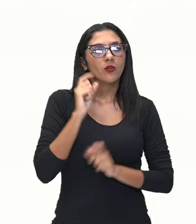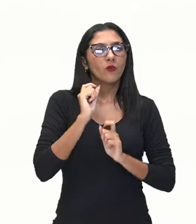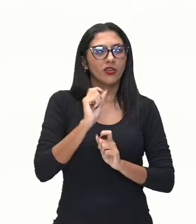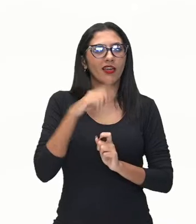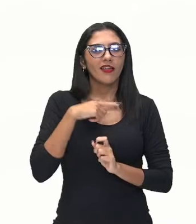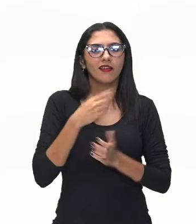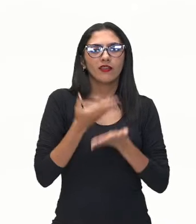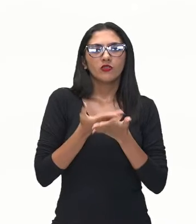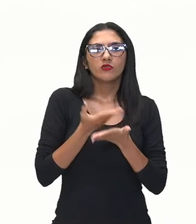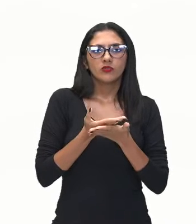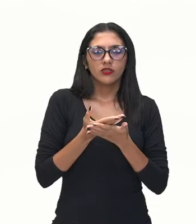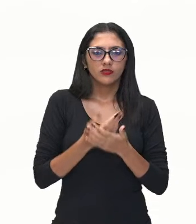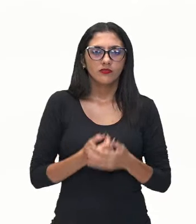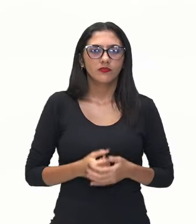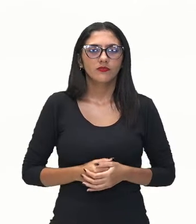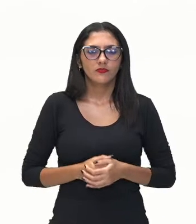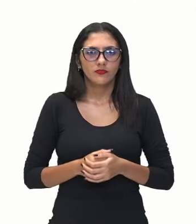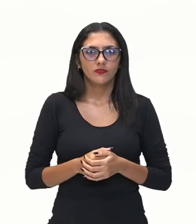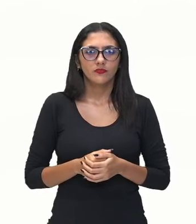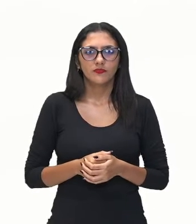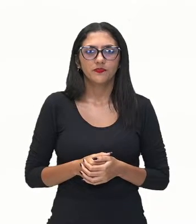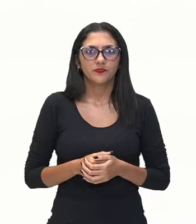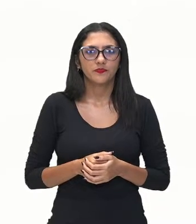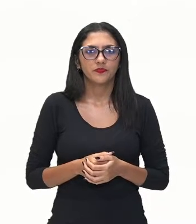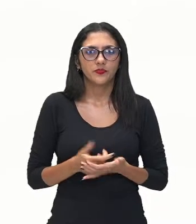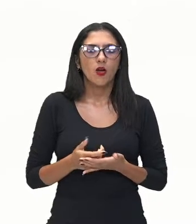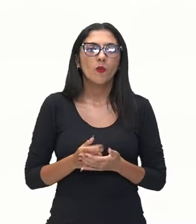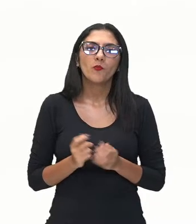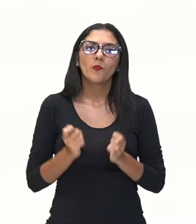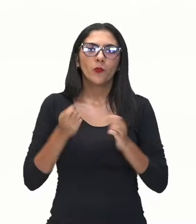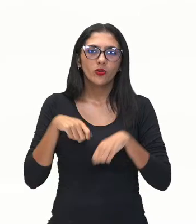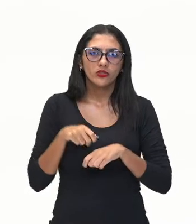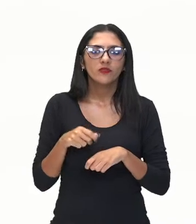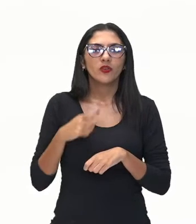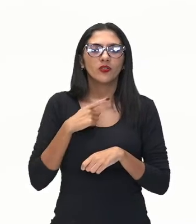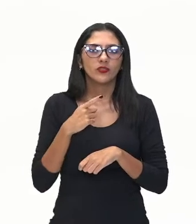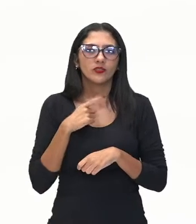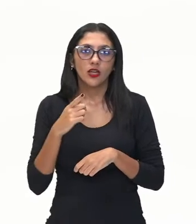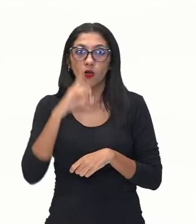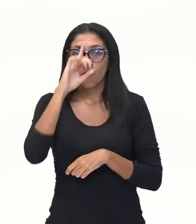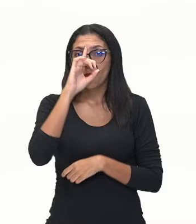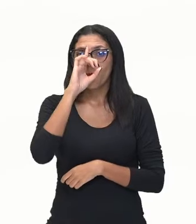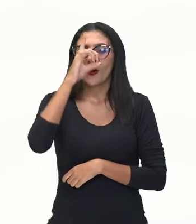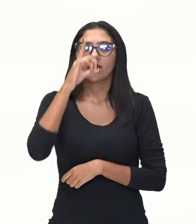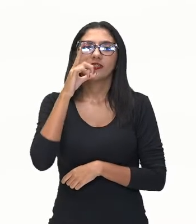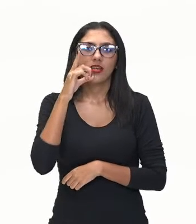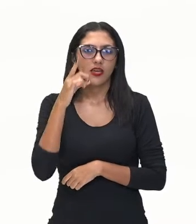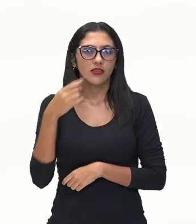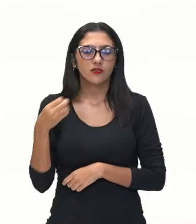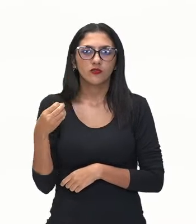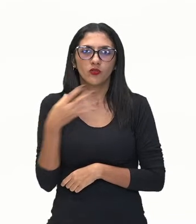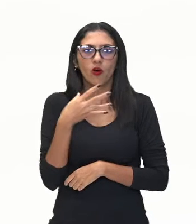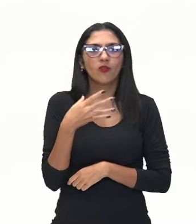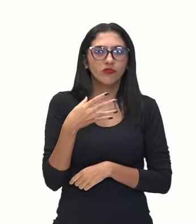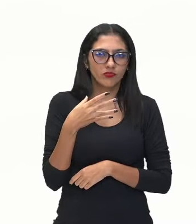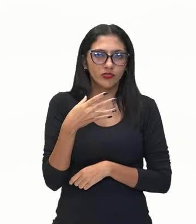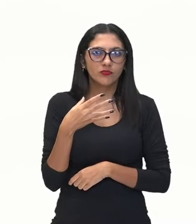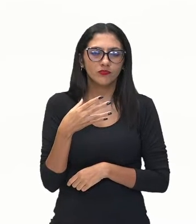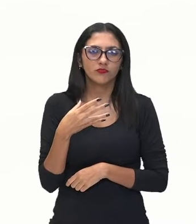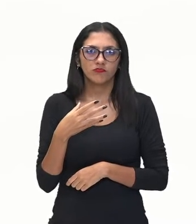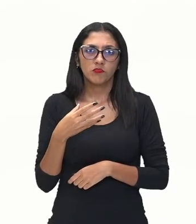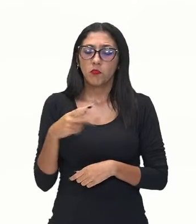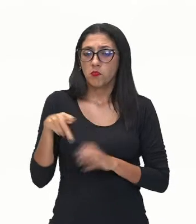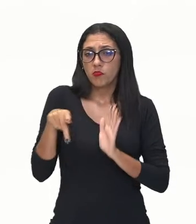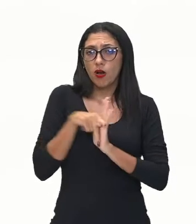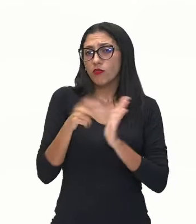sobre a entrevista e sobre a prova. Então, eu já posso inferir, deduzir, tirar minhas